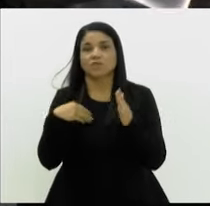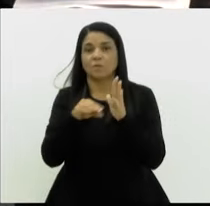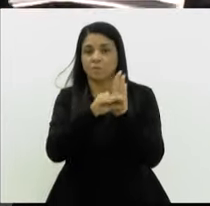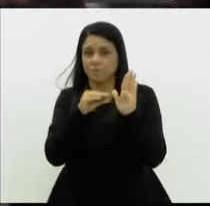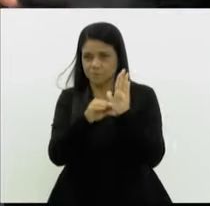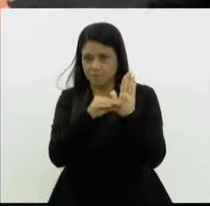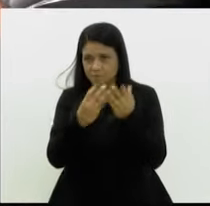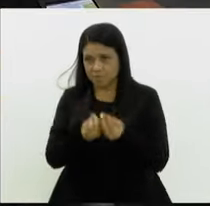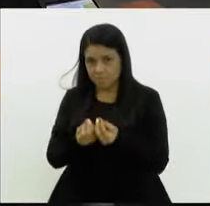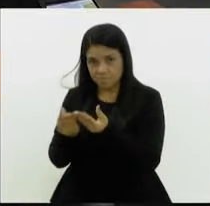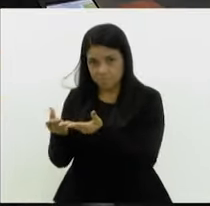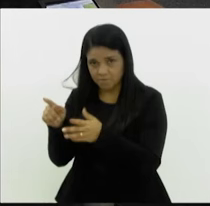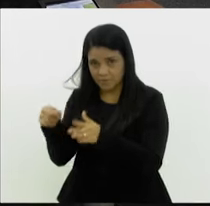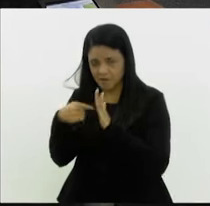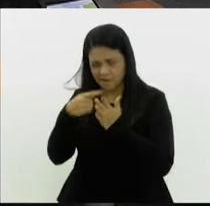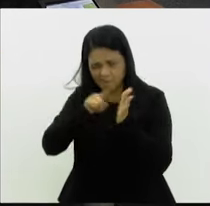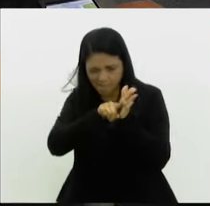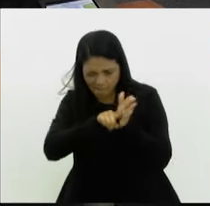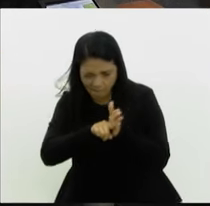para ele.